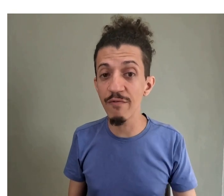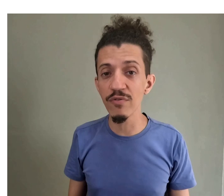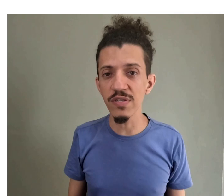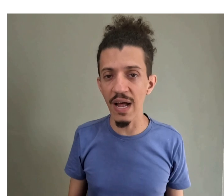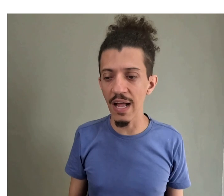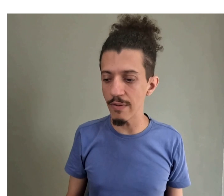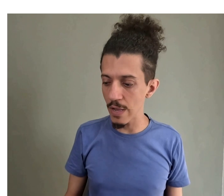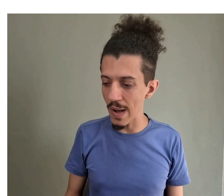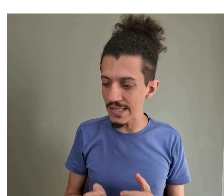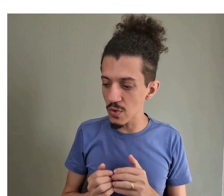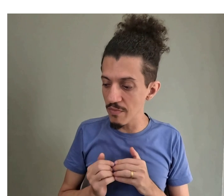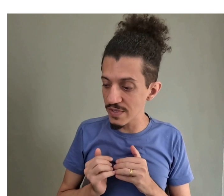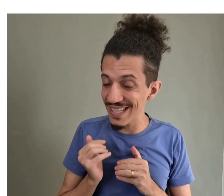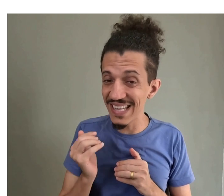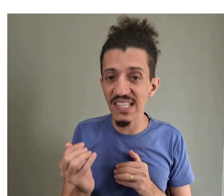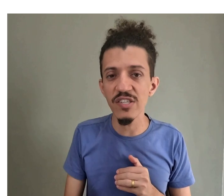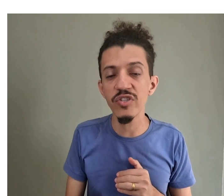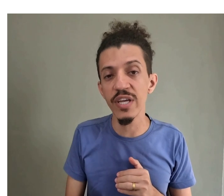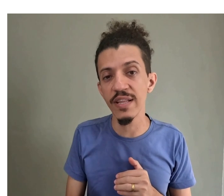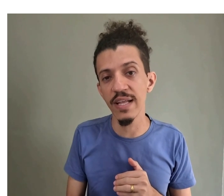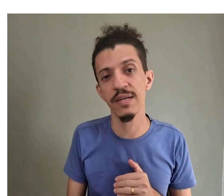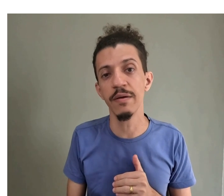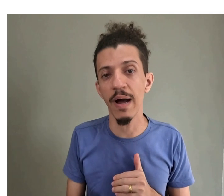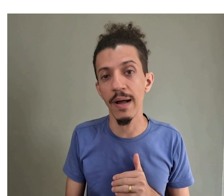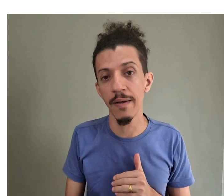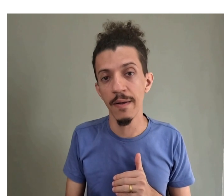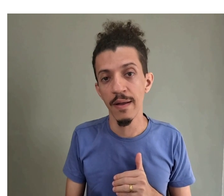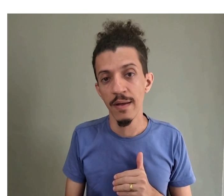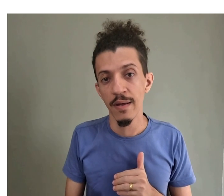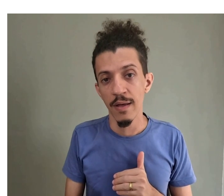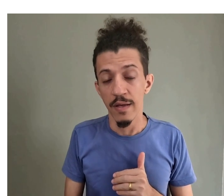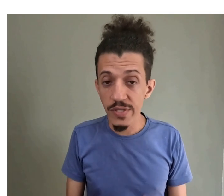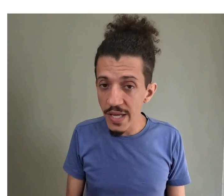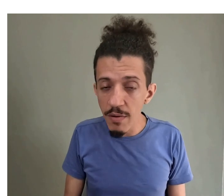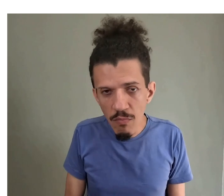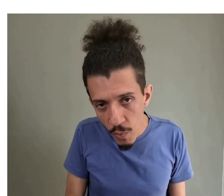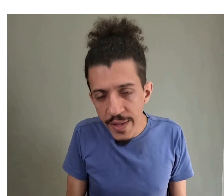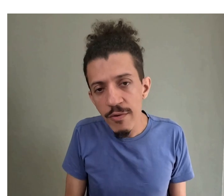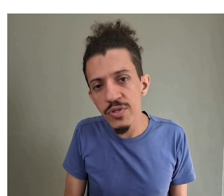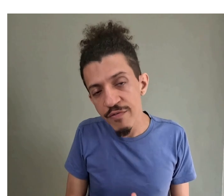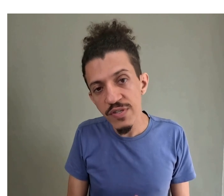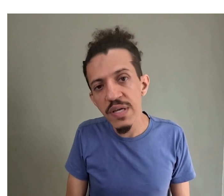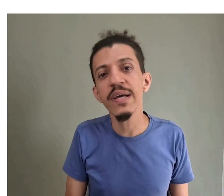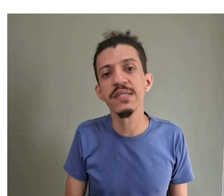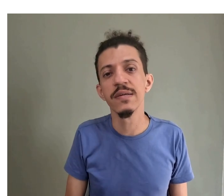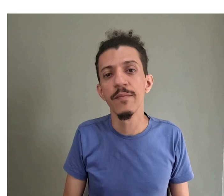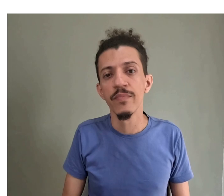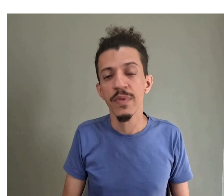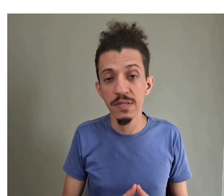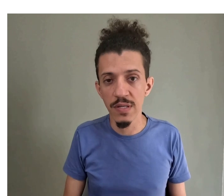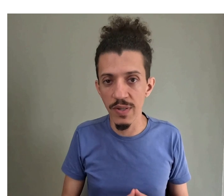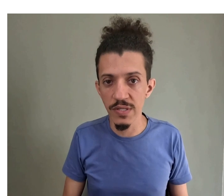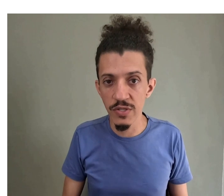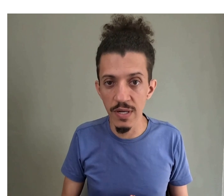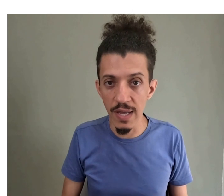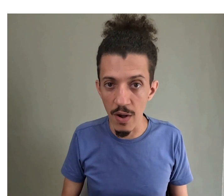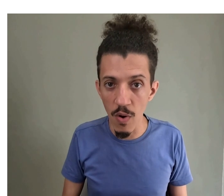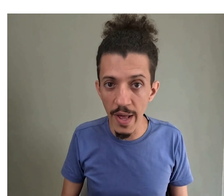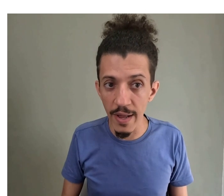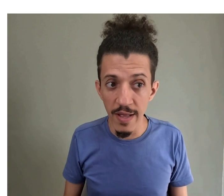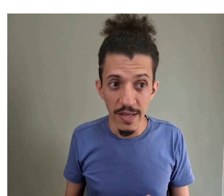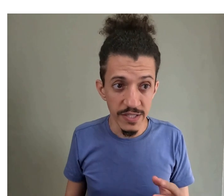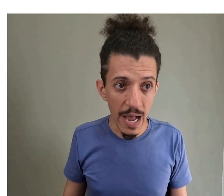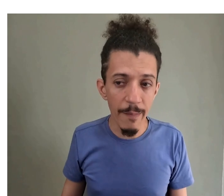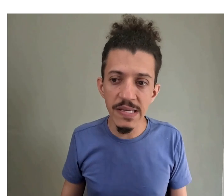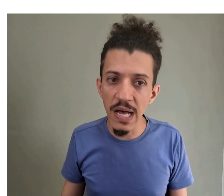do que frustrado, é quase como você desistir e desanimar. Eu sei que muitos de vocês que estão assistindo aqui